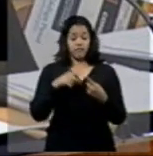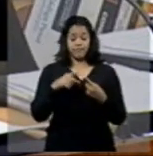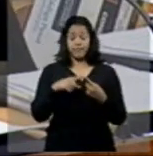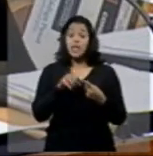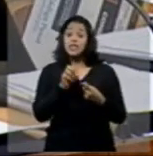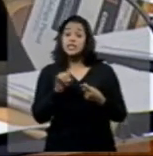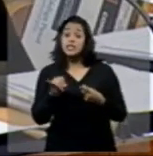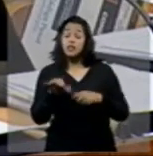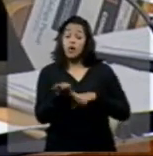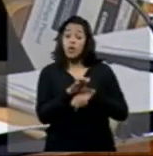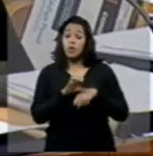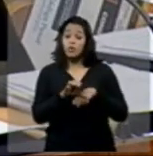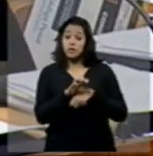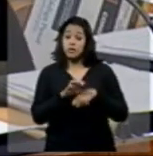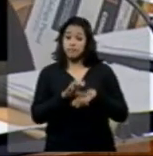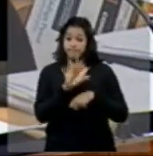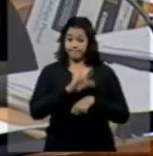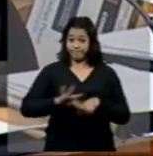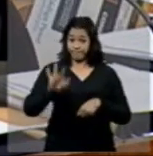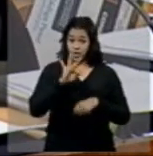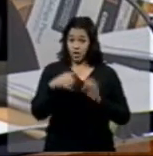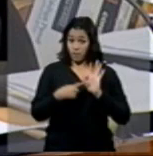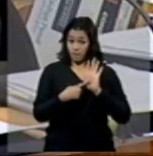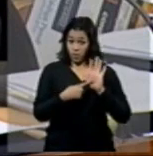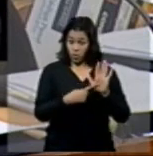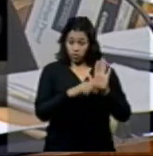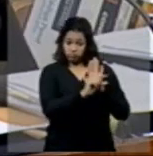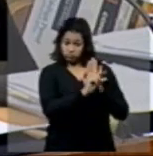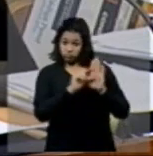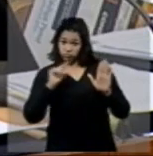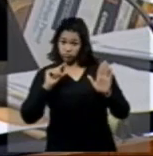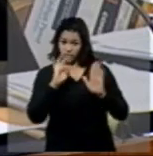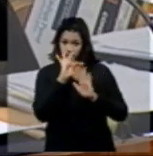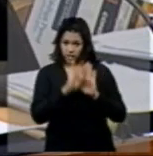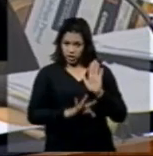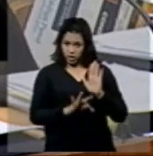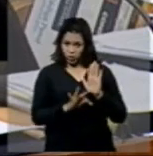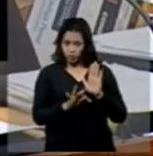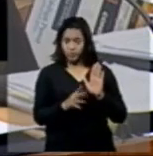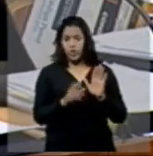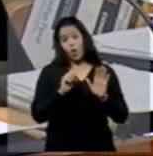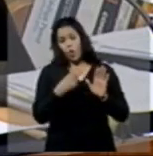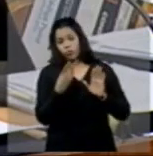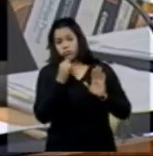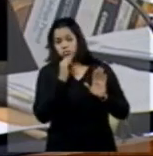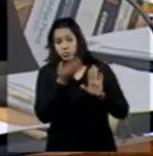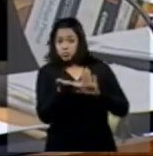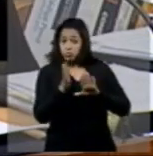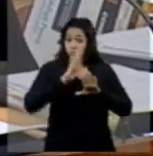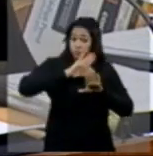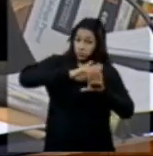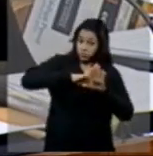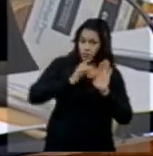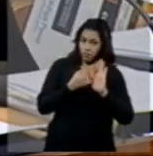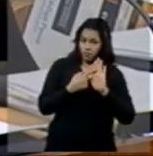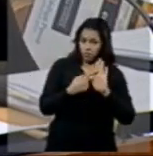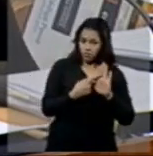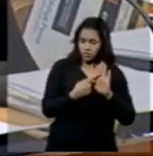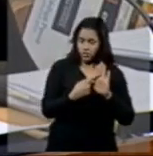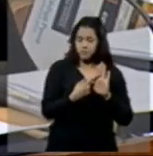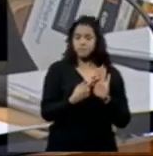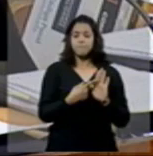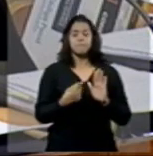Constituição Federal, ela expressa ou implicitamente, ministra Rosa, se ela expressa